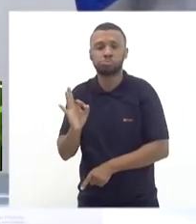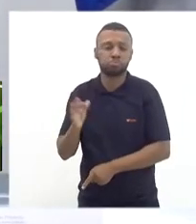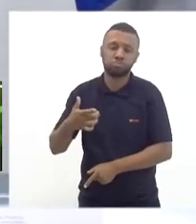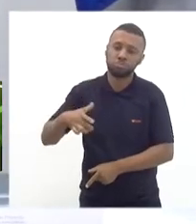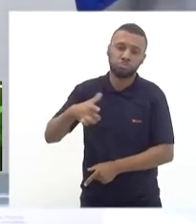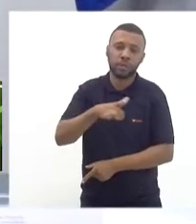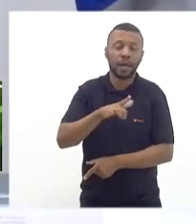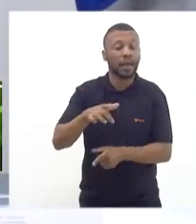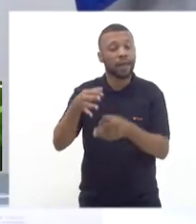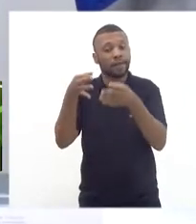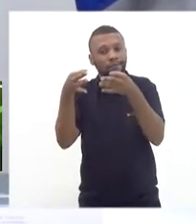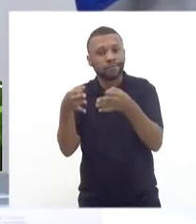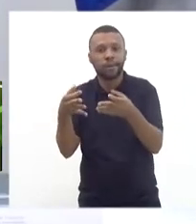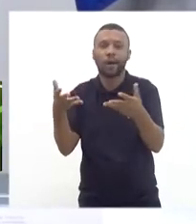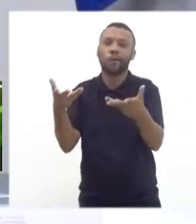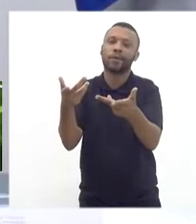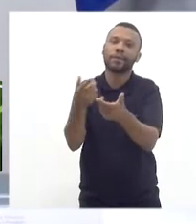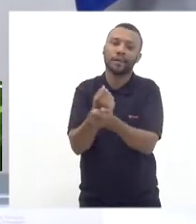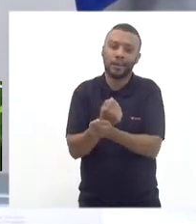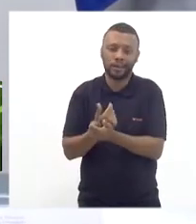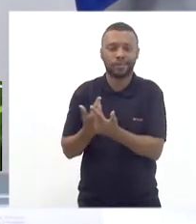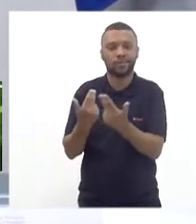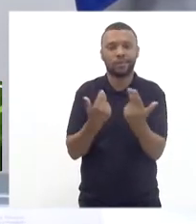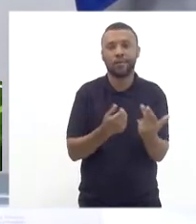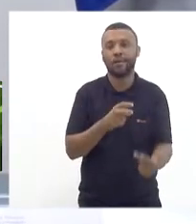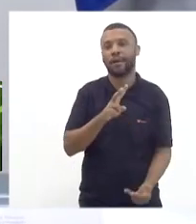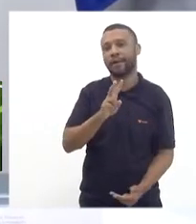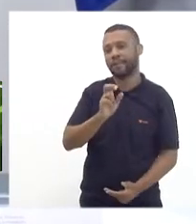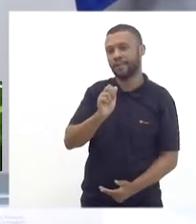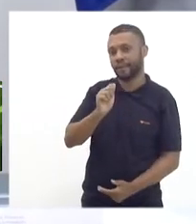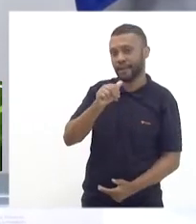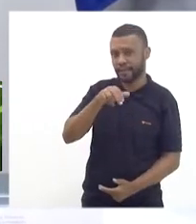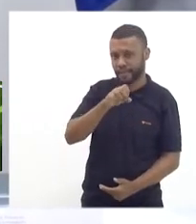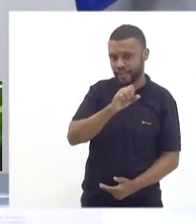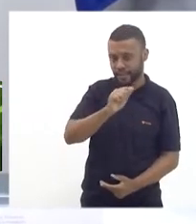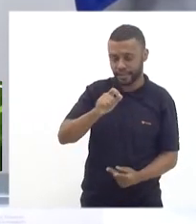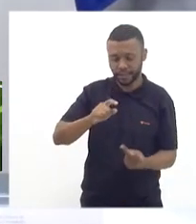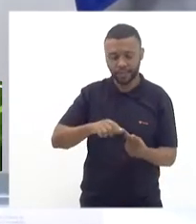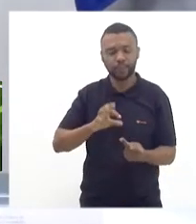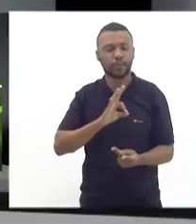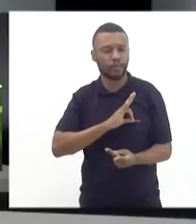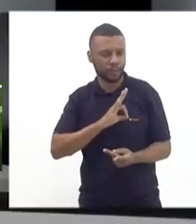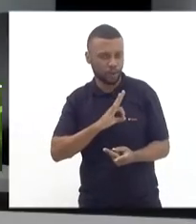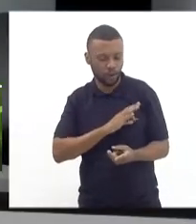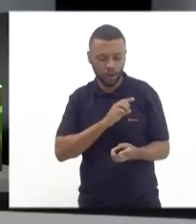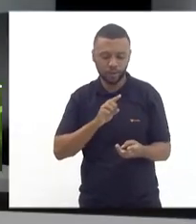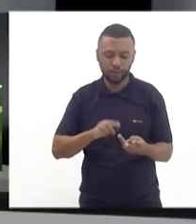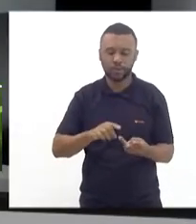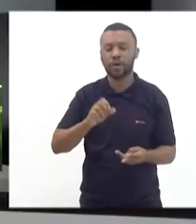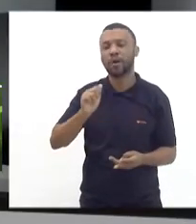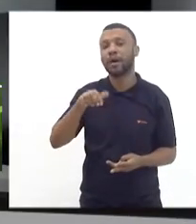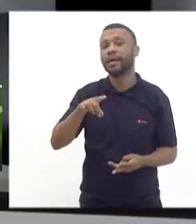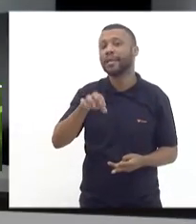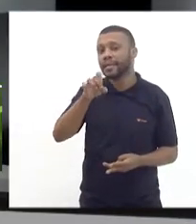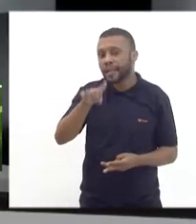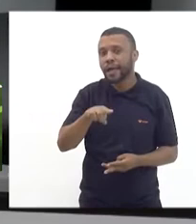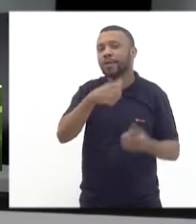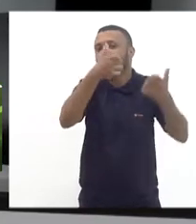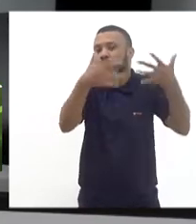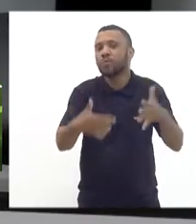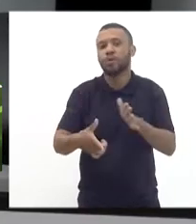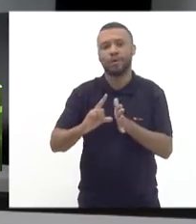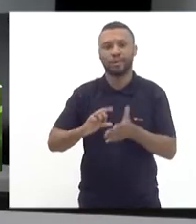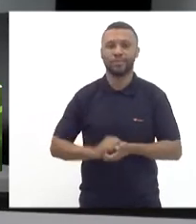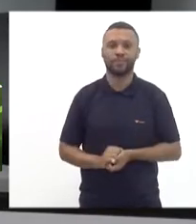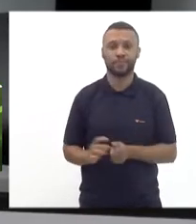exatamente a efetividade que a Vanessa e a Marta Rocha e o senhor estão buscando. Né? Com certeza. Bem pontuado, porque o programa de